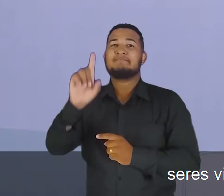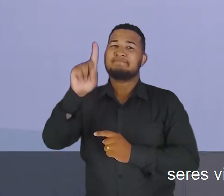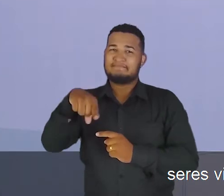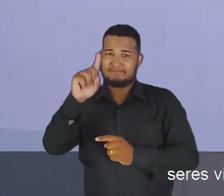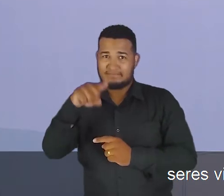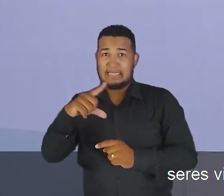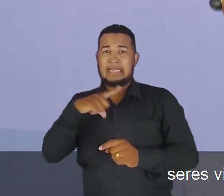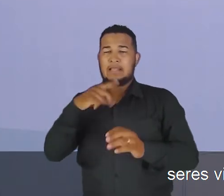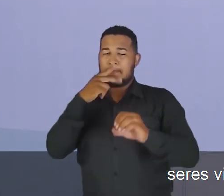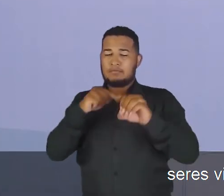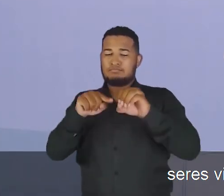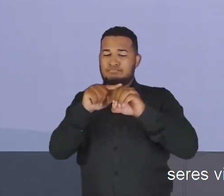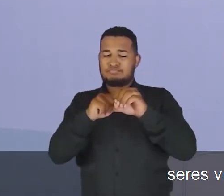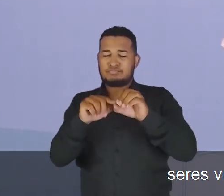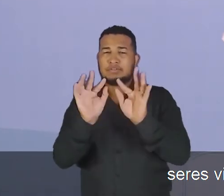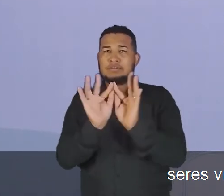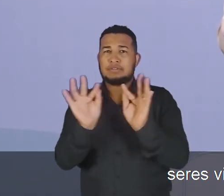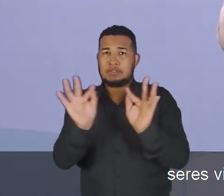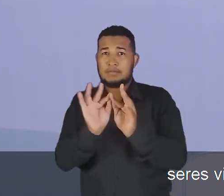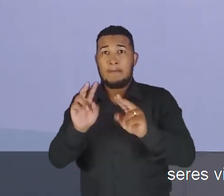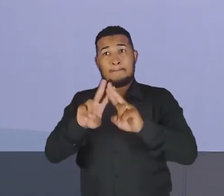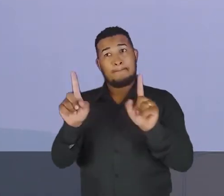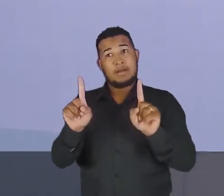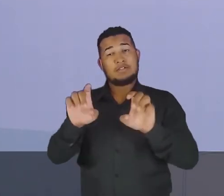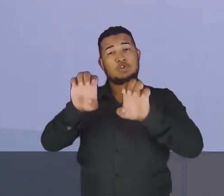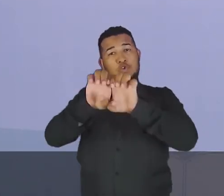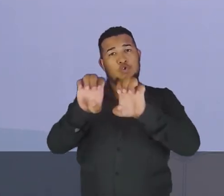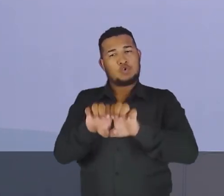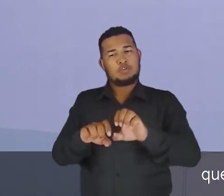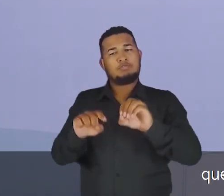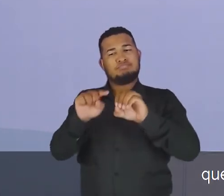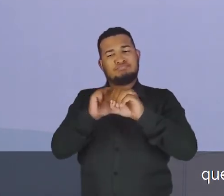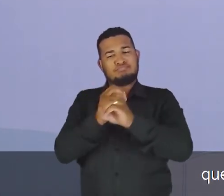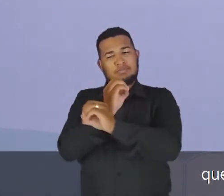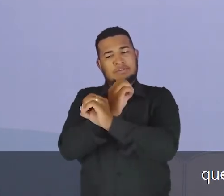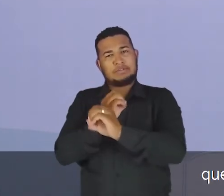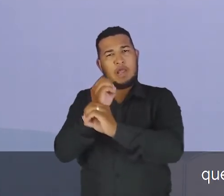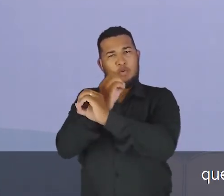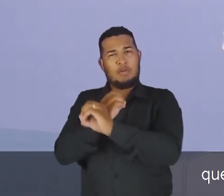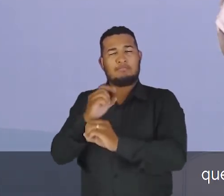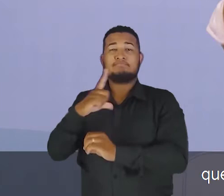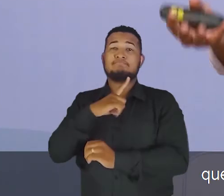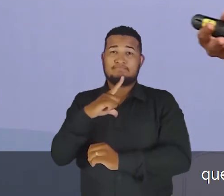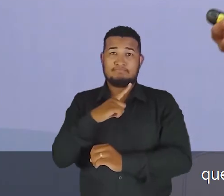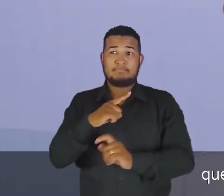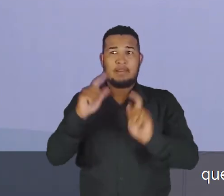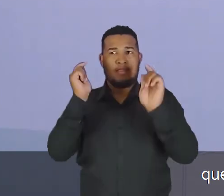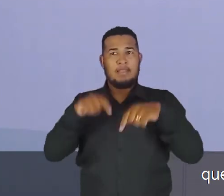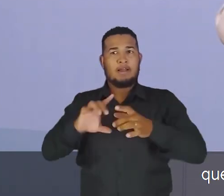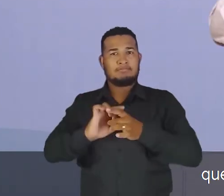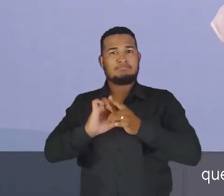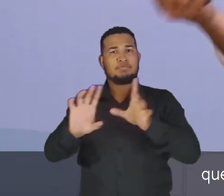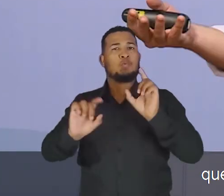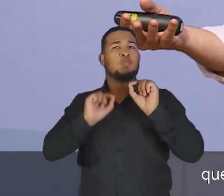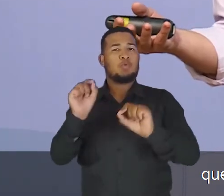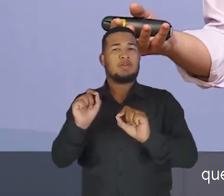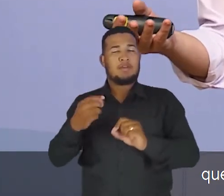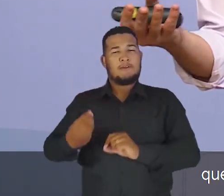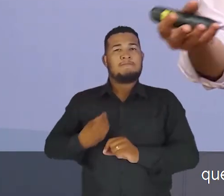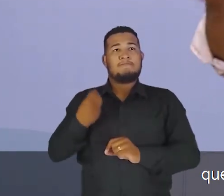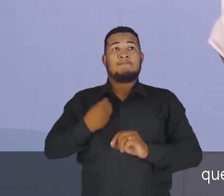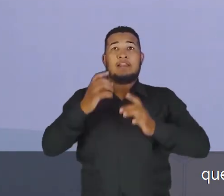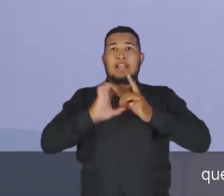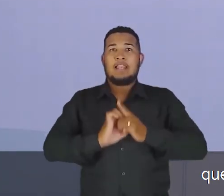uma célula simples, mas já tem a estrutura celular, né, que permite a ela viver em vida